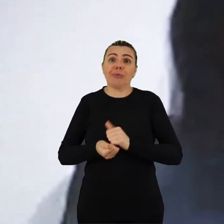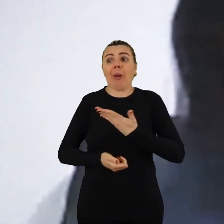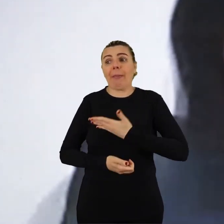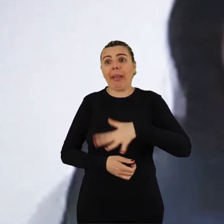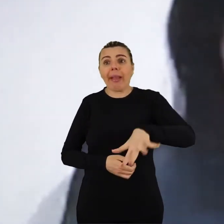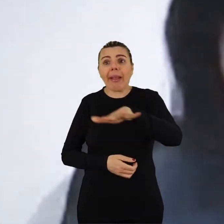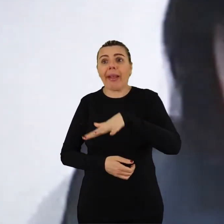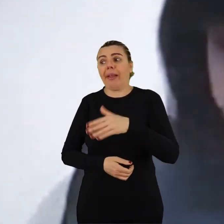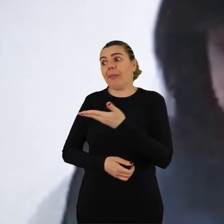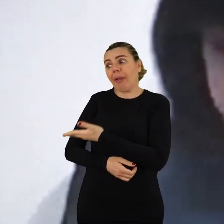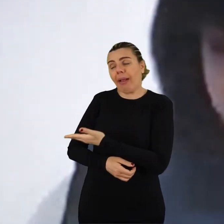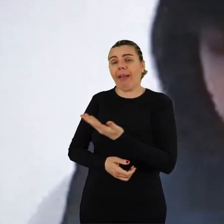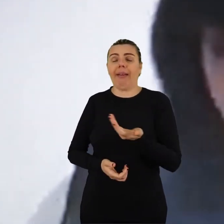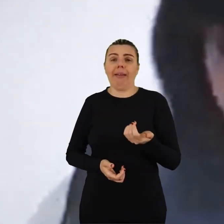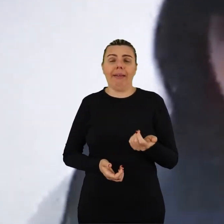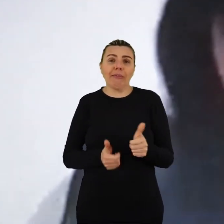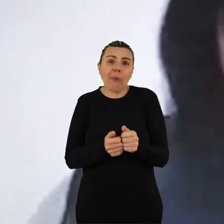amigos dele e